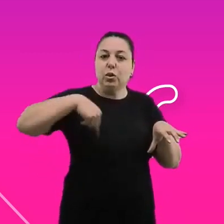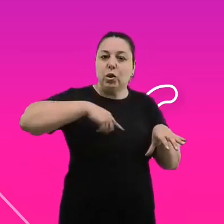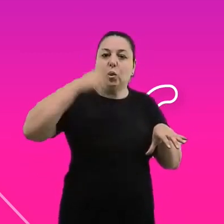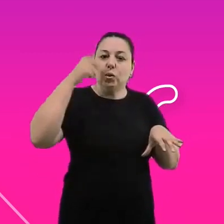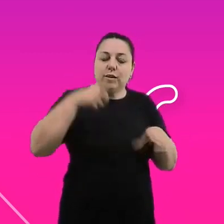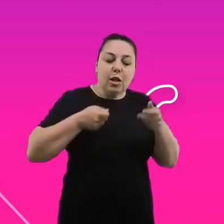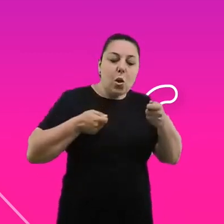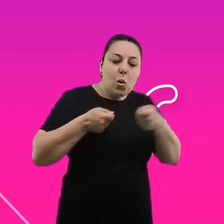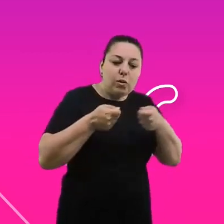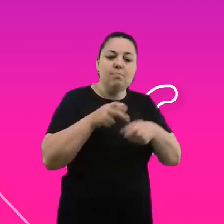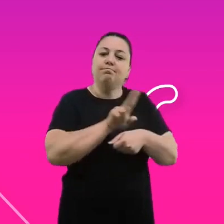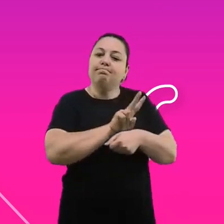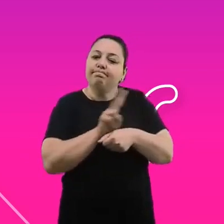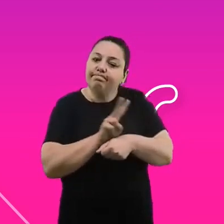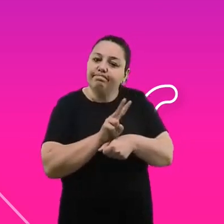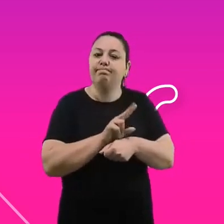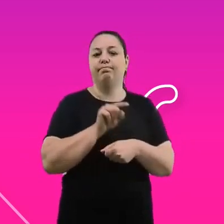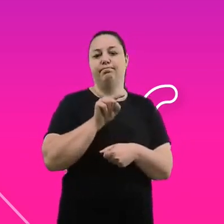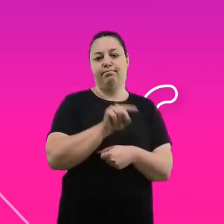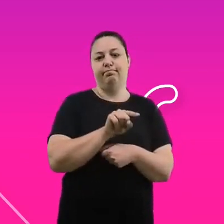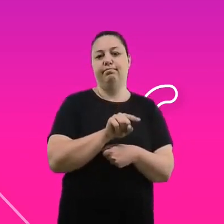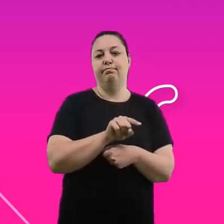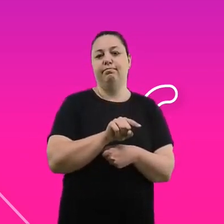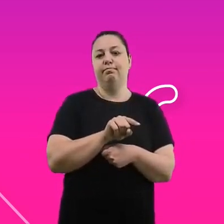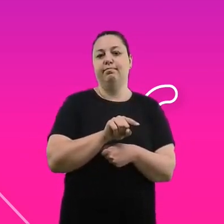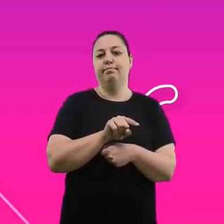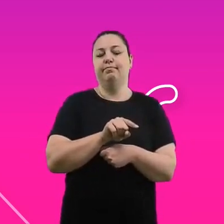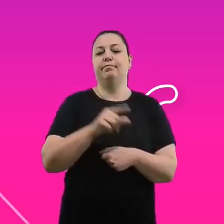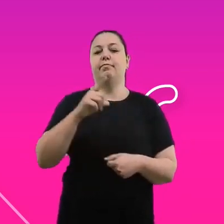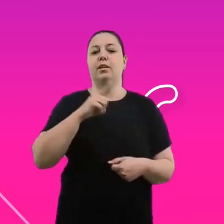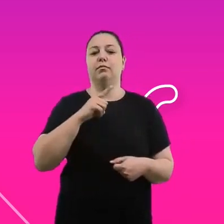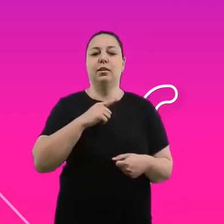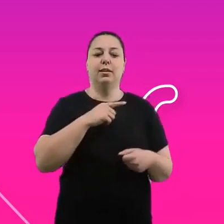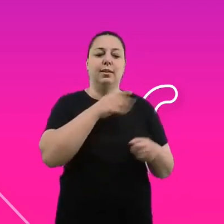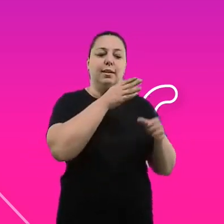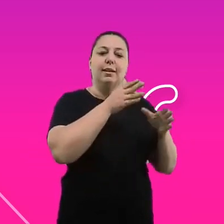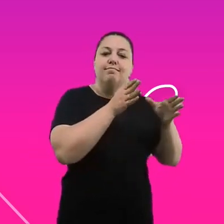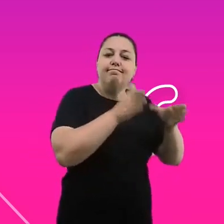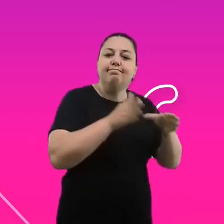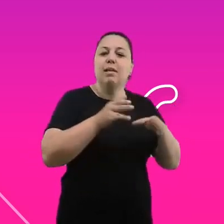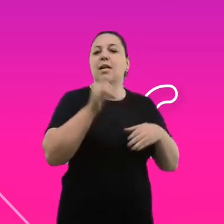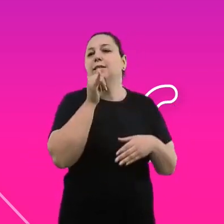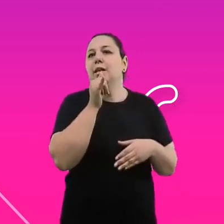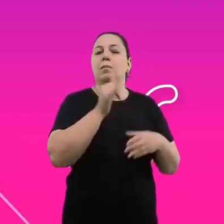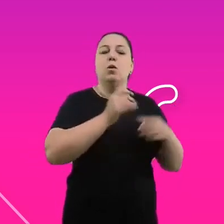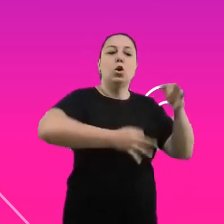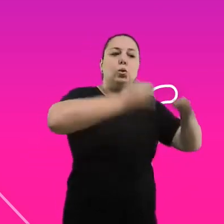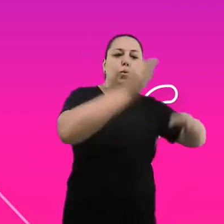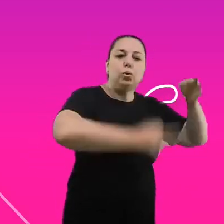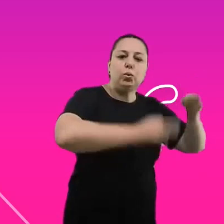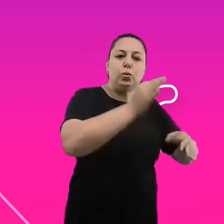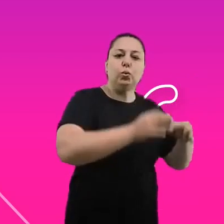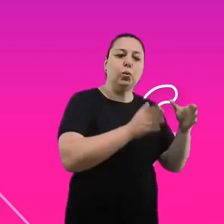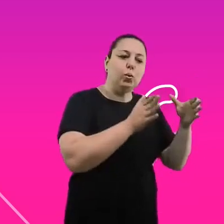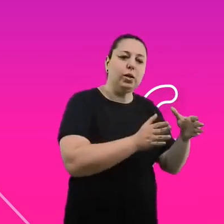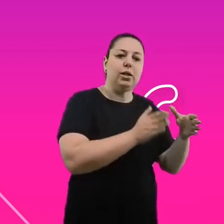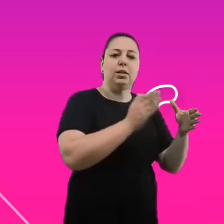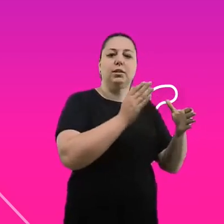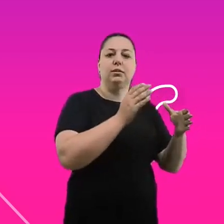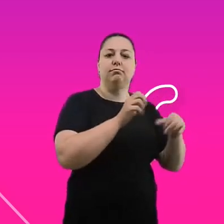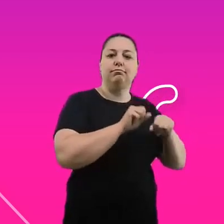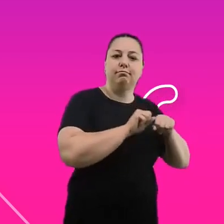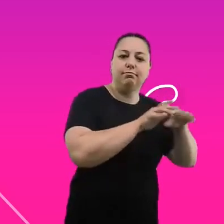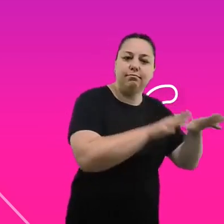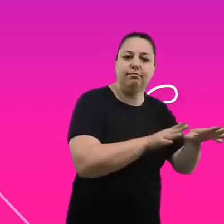monitora exatamente a etapa. Se o juiz despachou inicial, se o